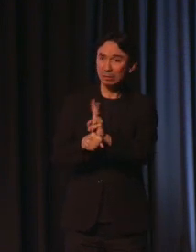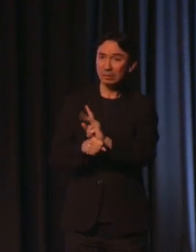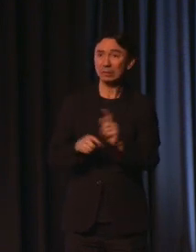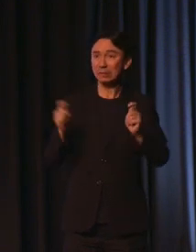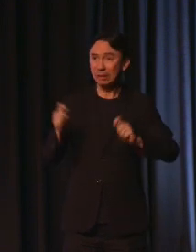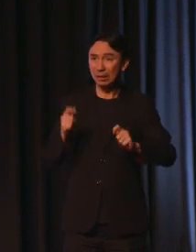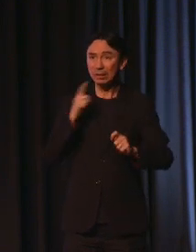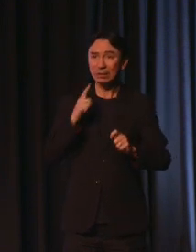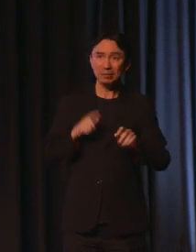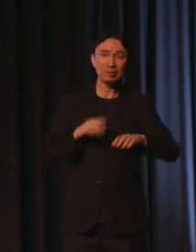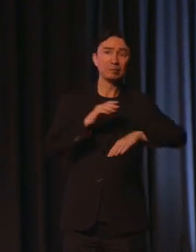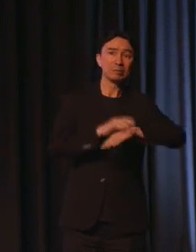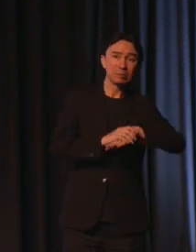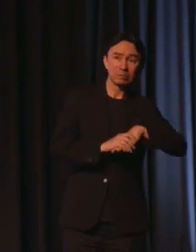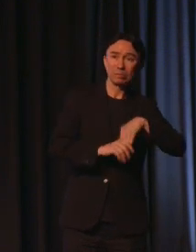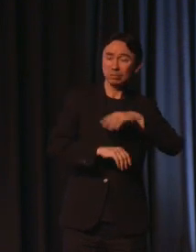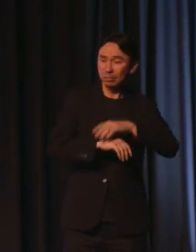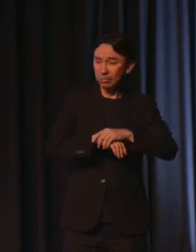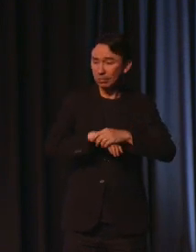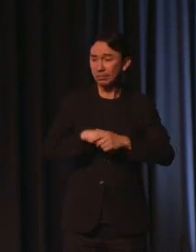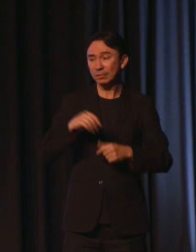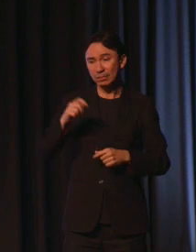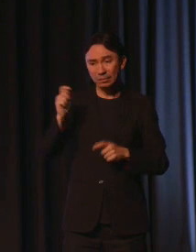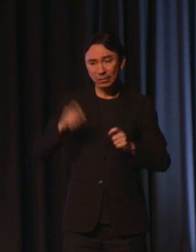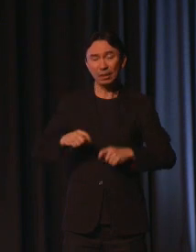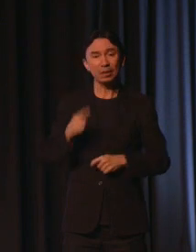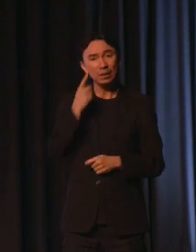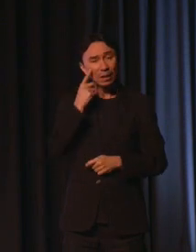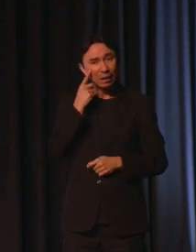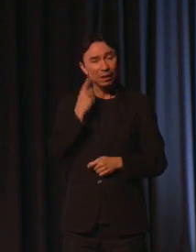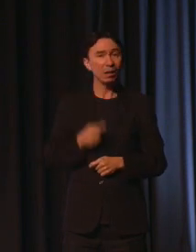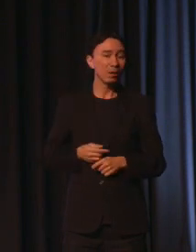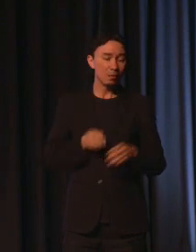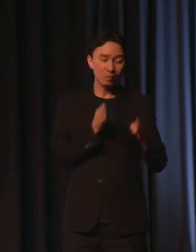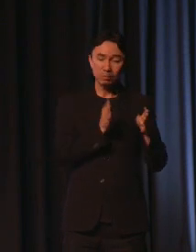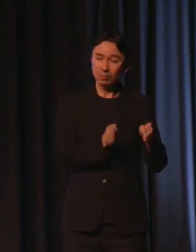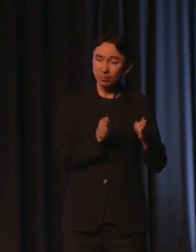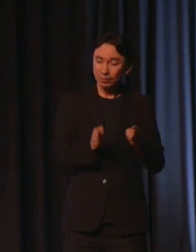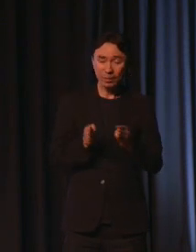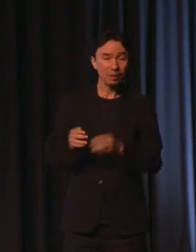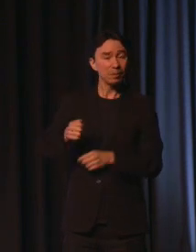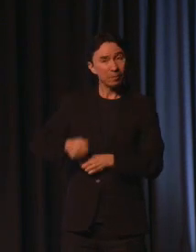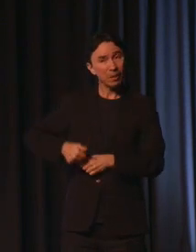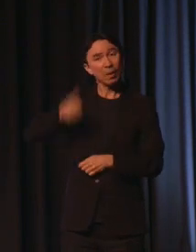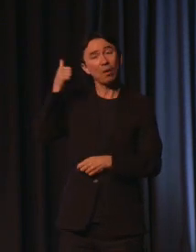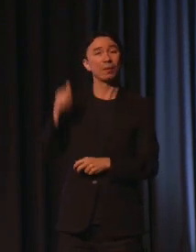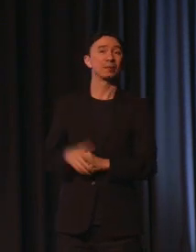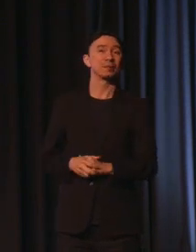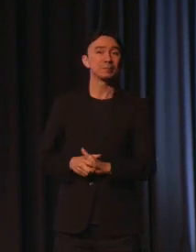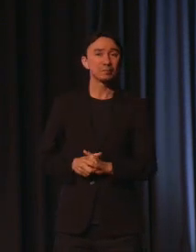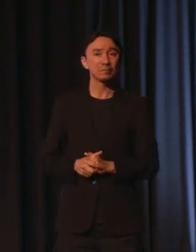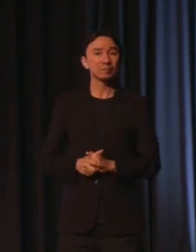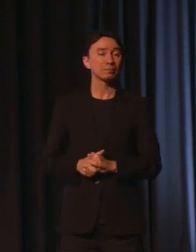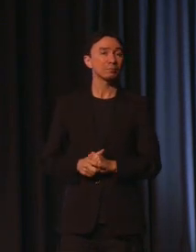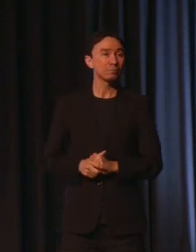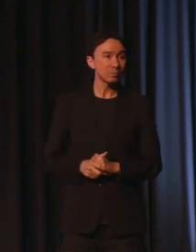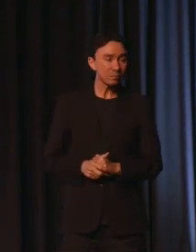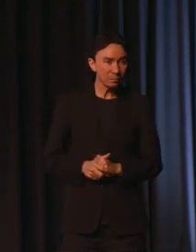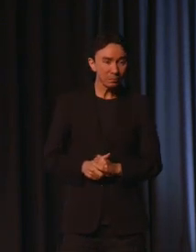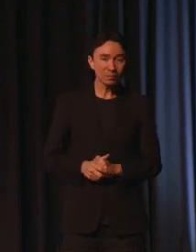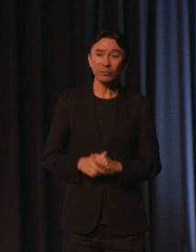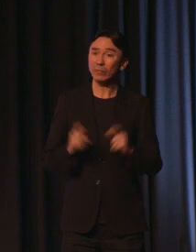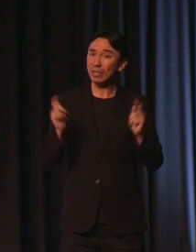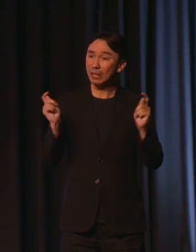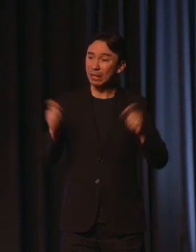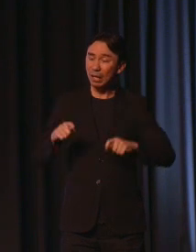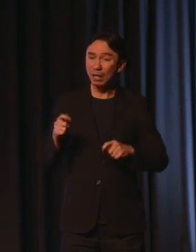do programa e possibilitando uma melhor organização da atenção a esses pacientes. Então, a gente conseguia chegar com o